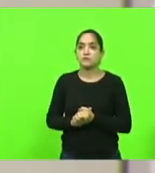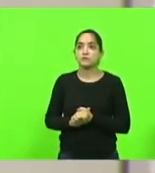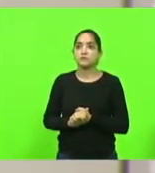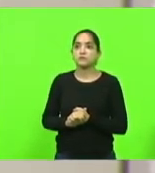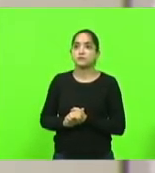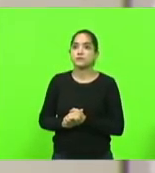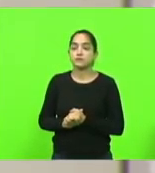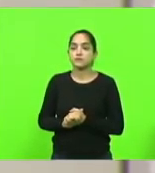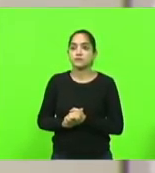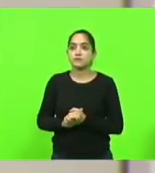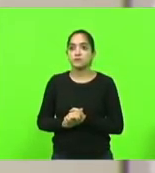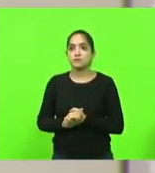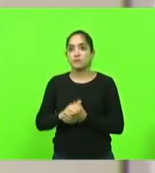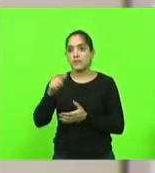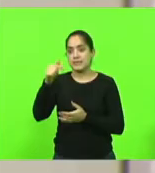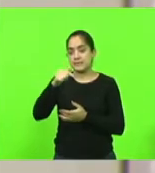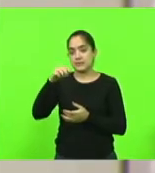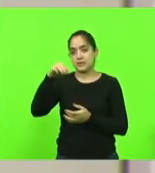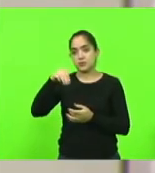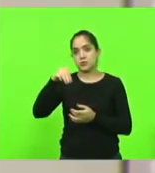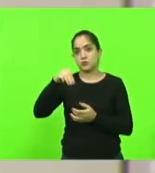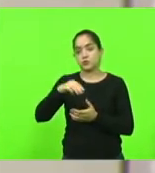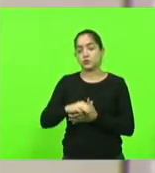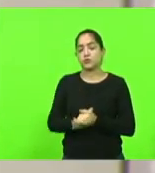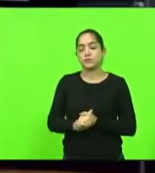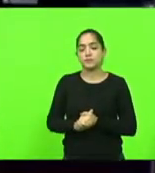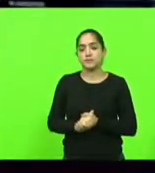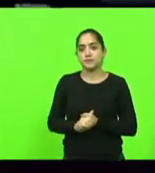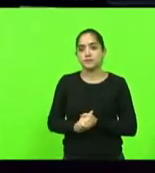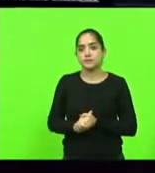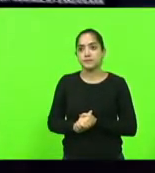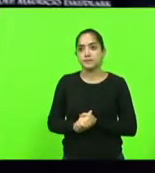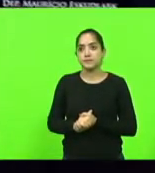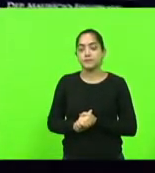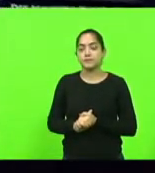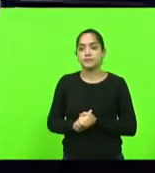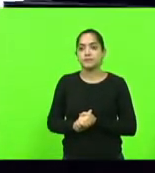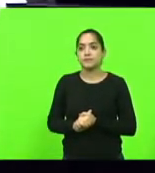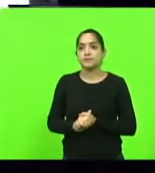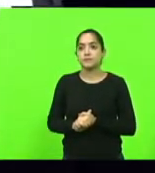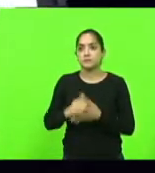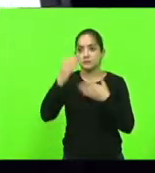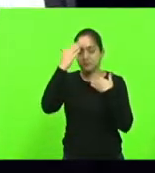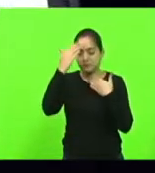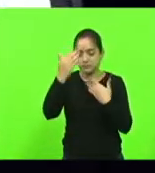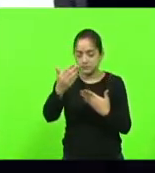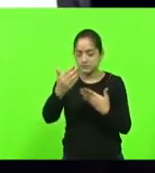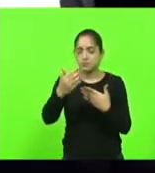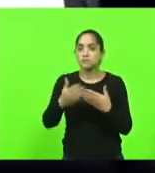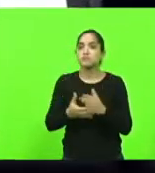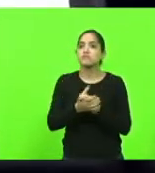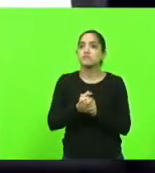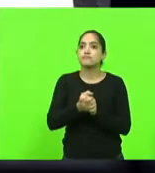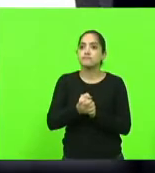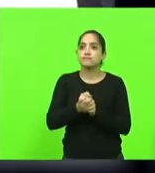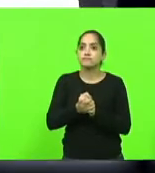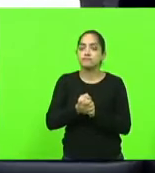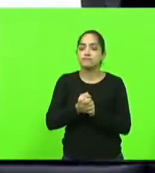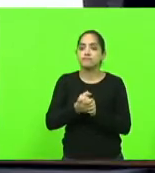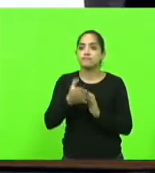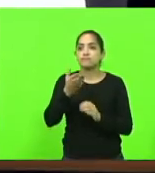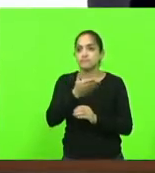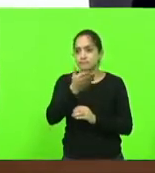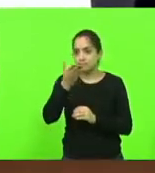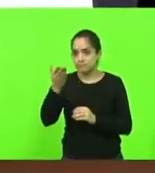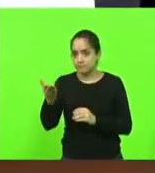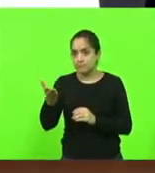será 7 minutos e 30 segundos, deputado. Obrigado, deputado Nilson Berlanda. Cumprimentando a Vossa Excelência, cumprimento aos